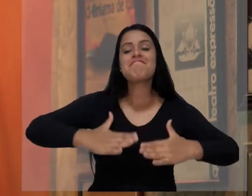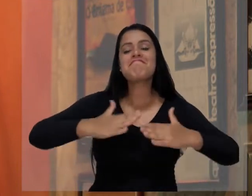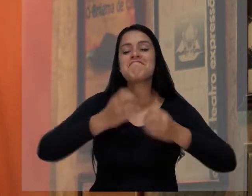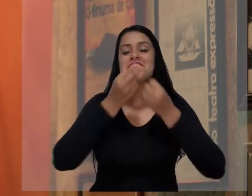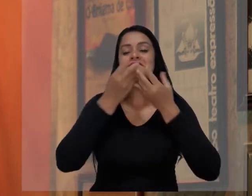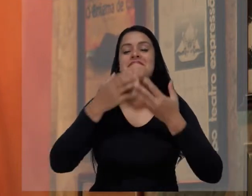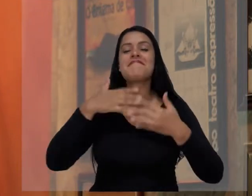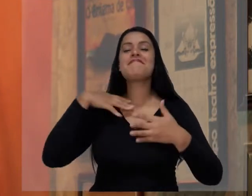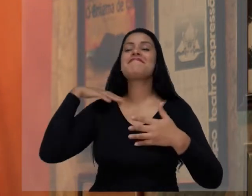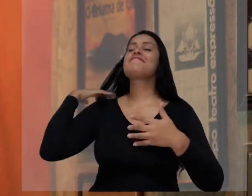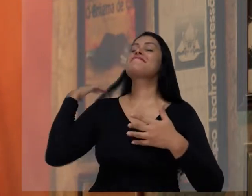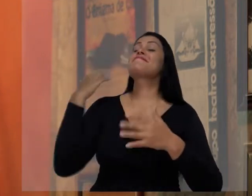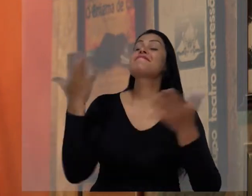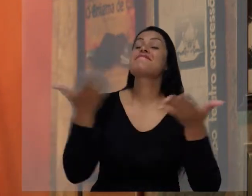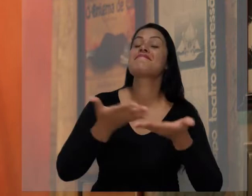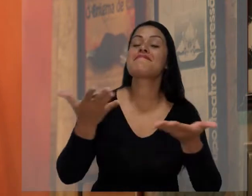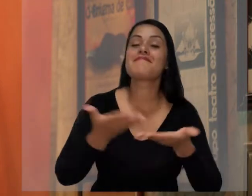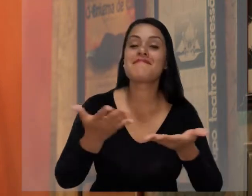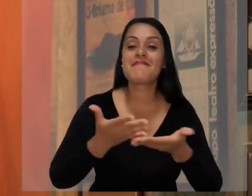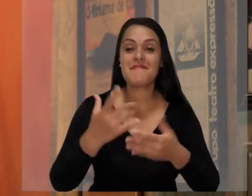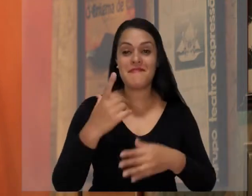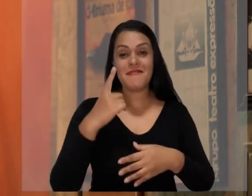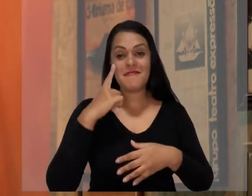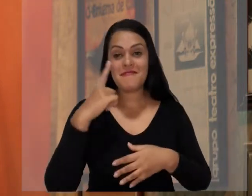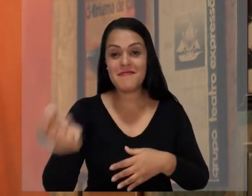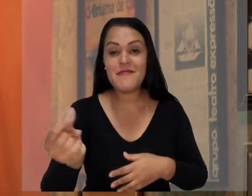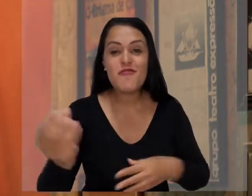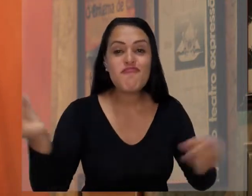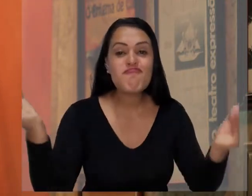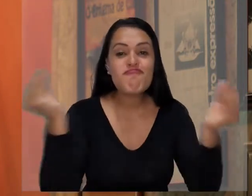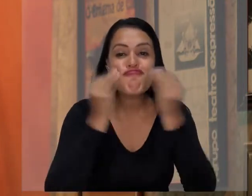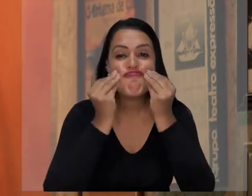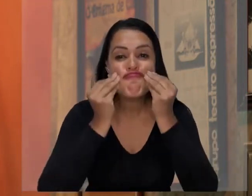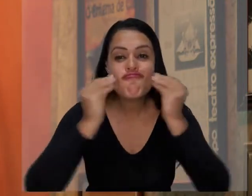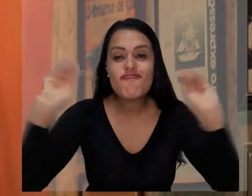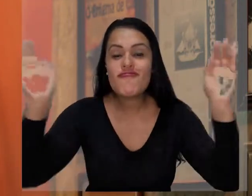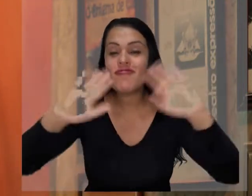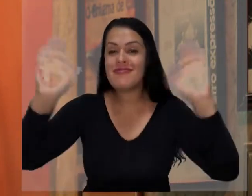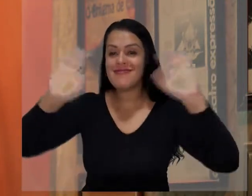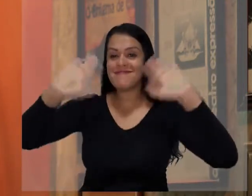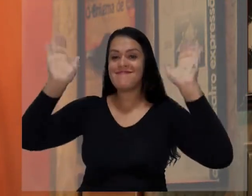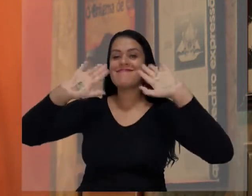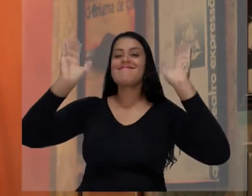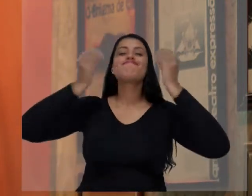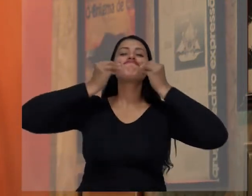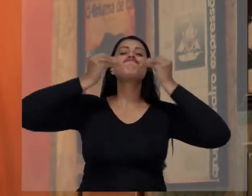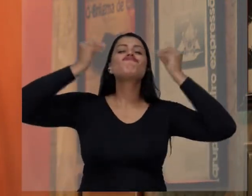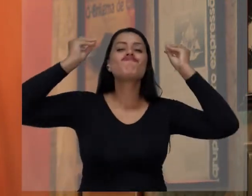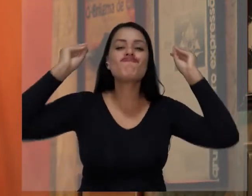bom. Eu vou deixar vocês agora, vou embora. Manda um beijo pra todo mundo.